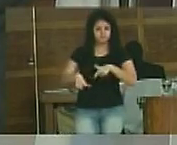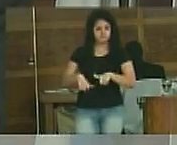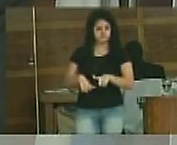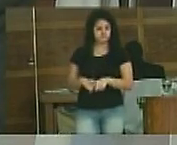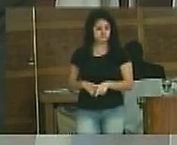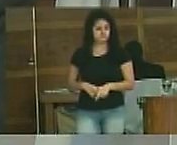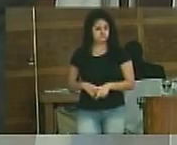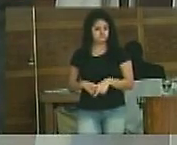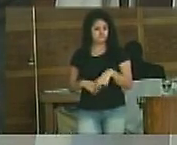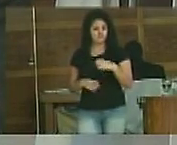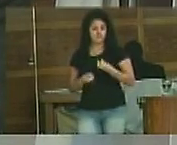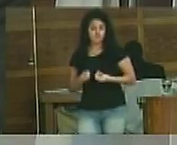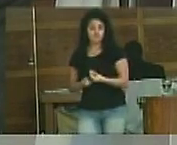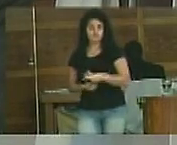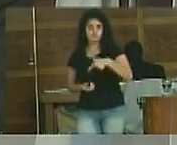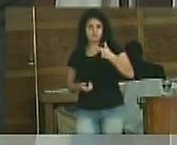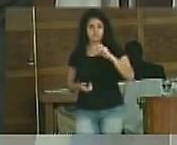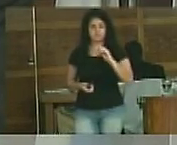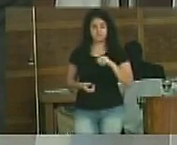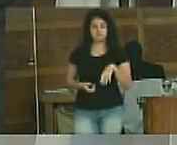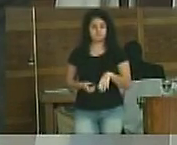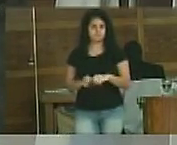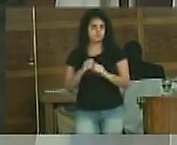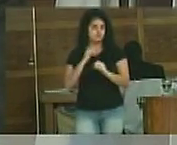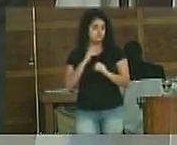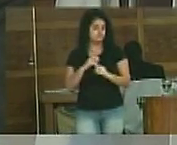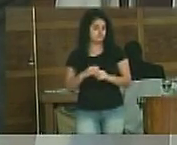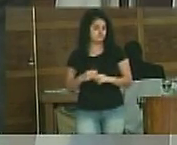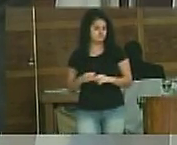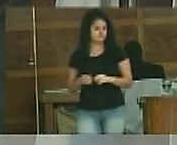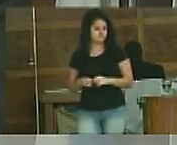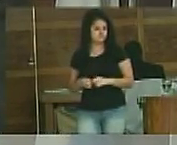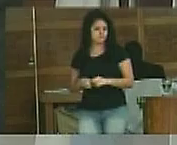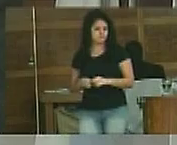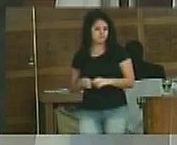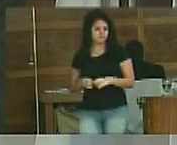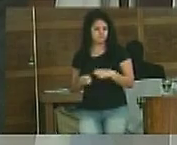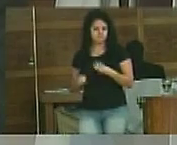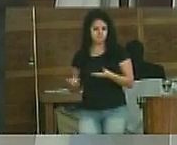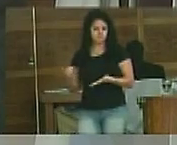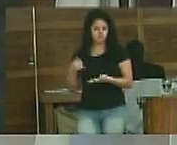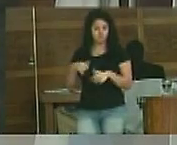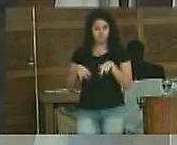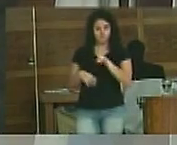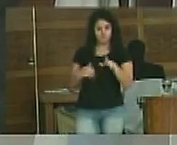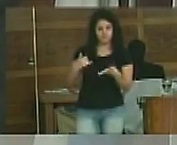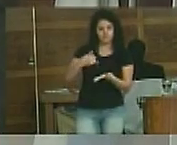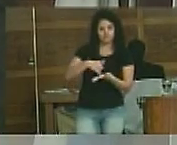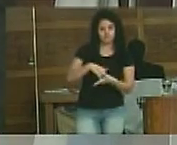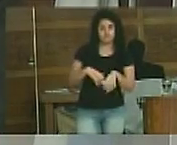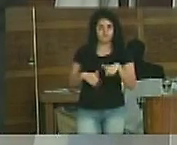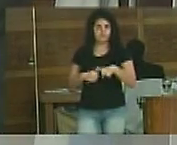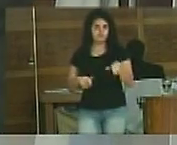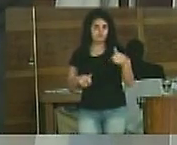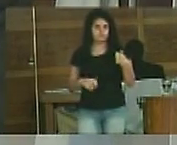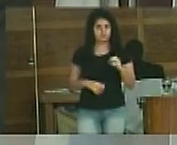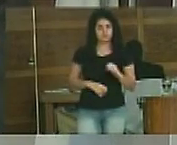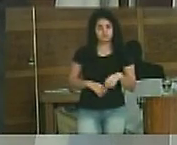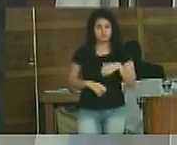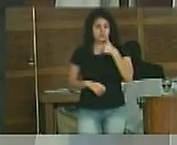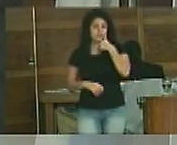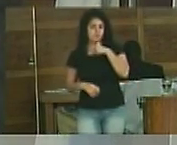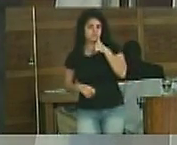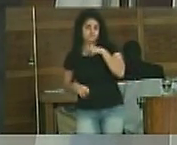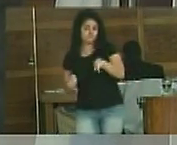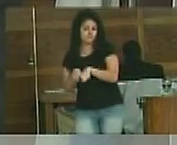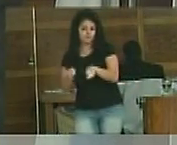vende 20 sacolés daquele lá, já tá com dinheiro. Mete o nariz e ainda fica com 10. Ainda dá para comprar algumas coisas. Aí, mulher também, vão tudo